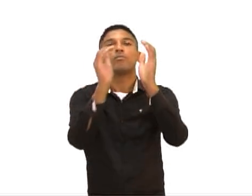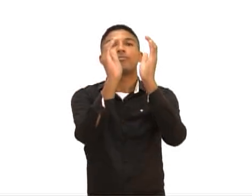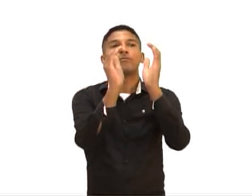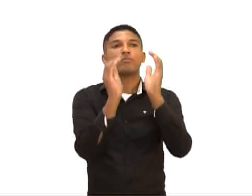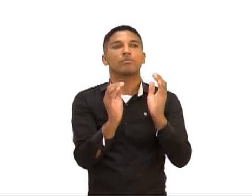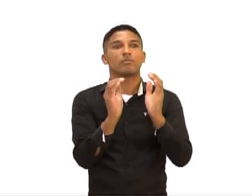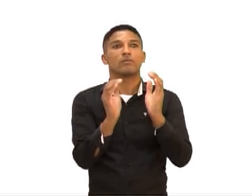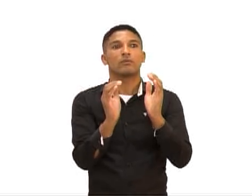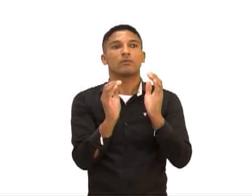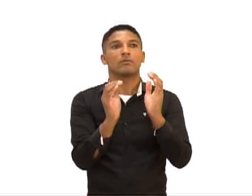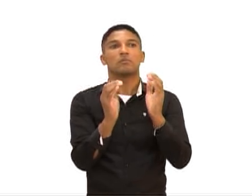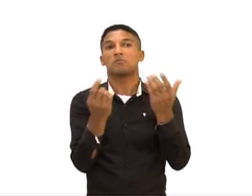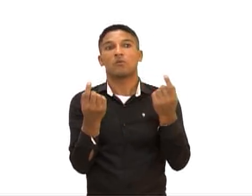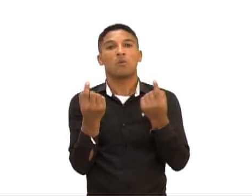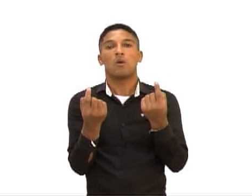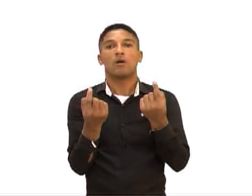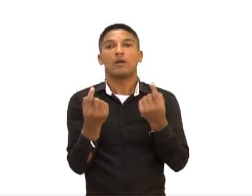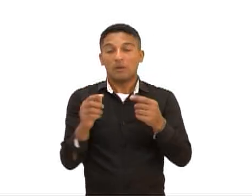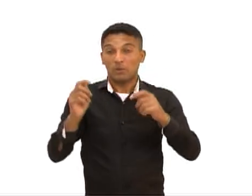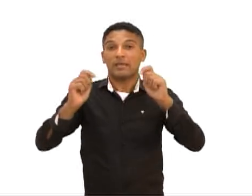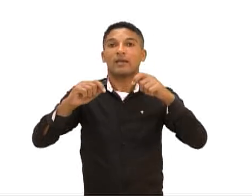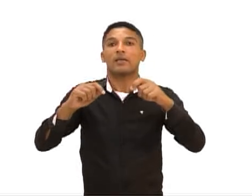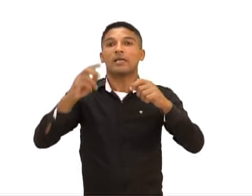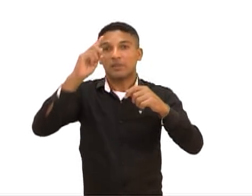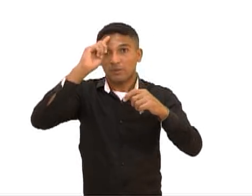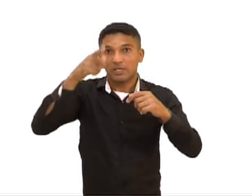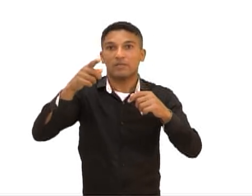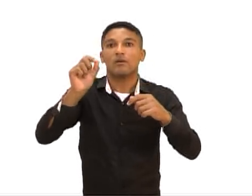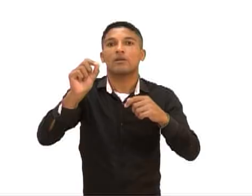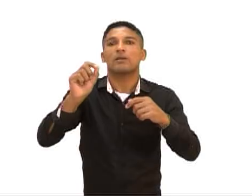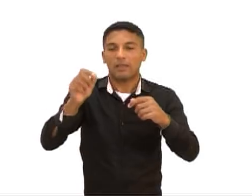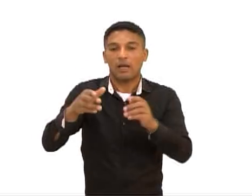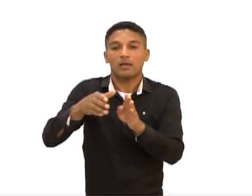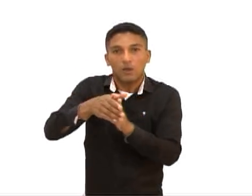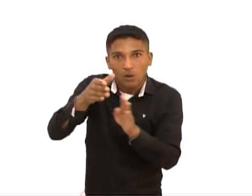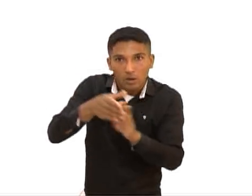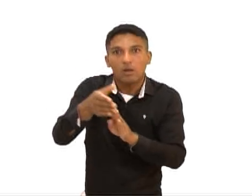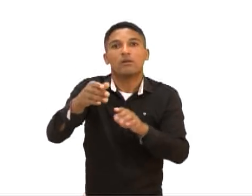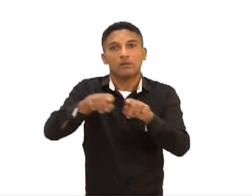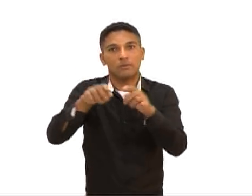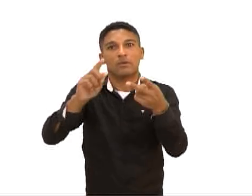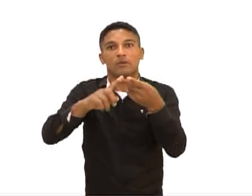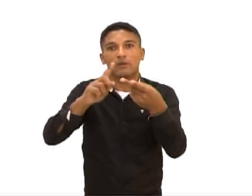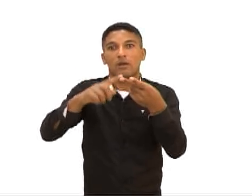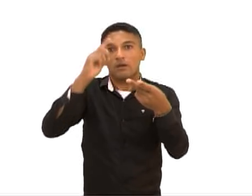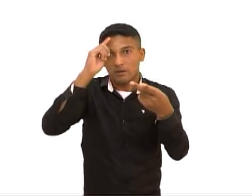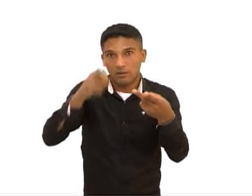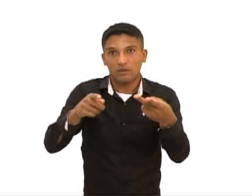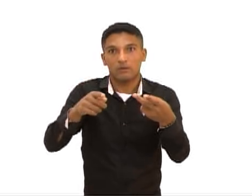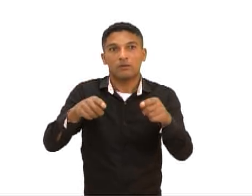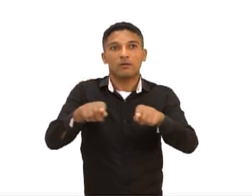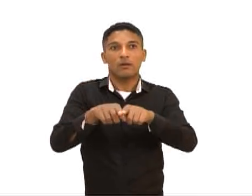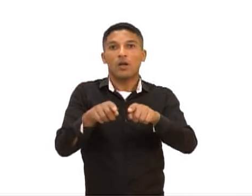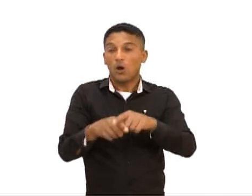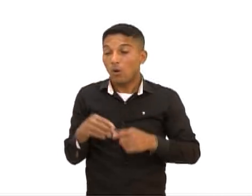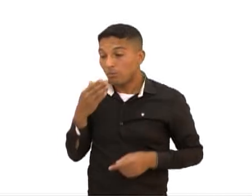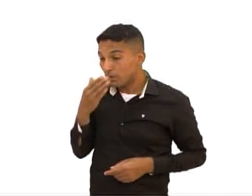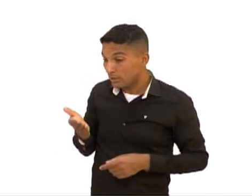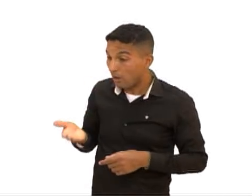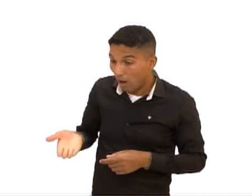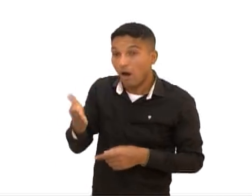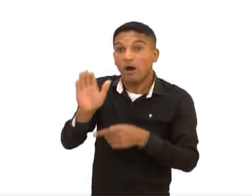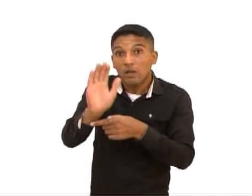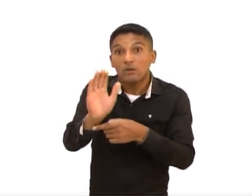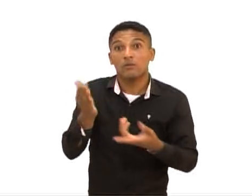ou solicitação. Questão 3. O verbo doar foi utilizado nesse pôster para indicar qual